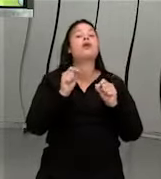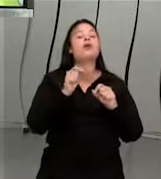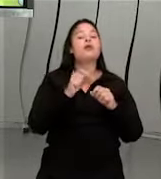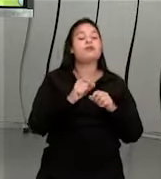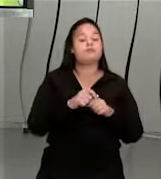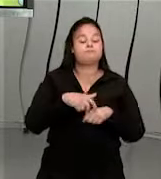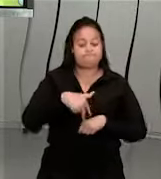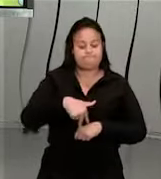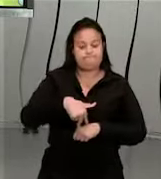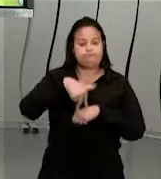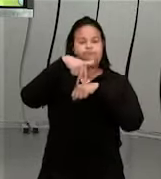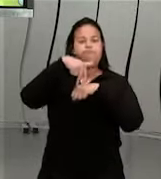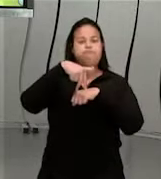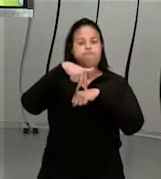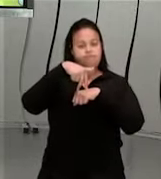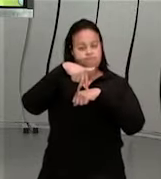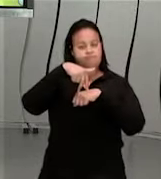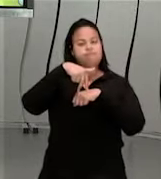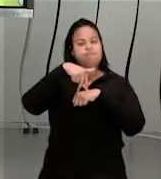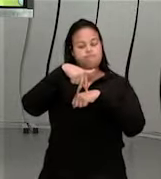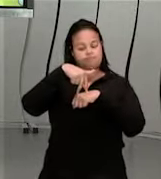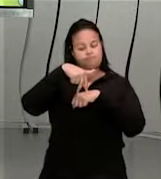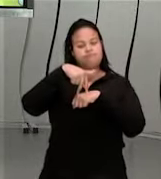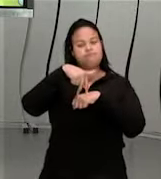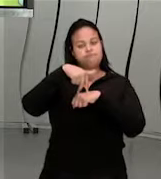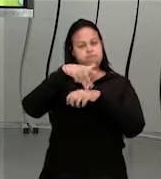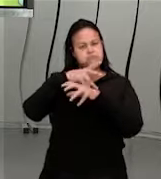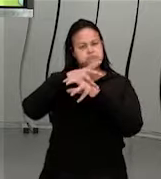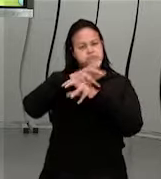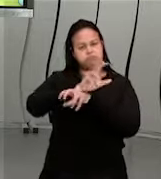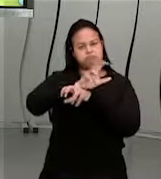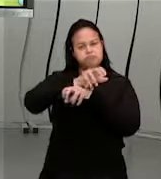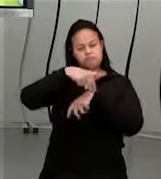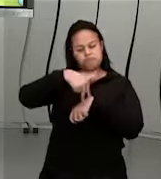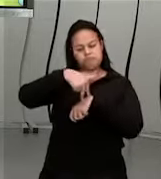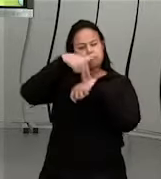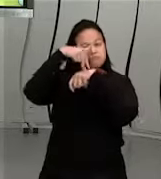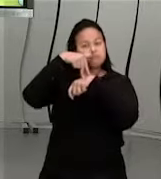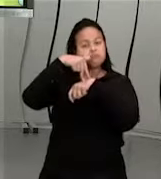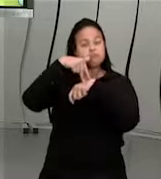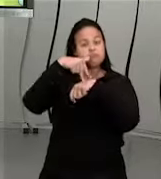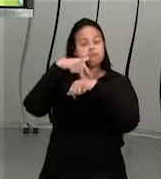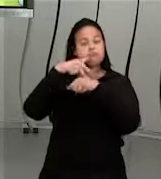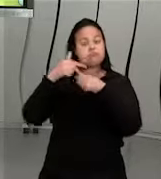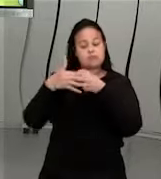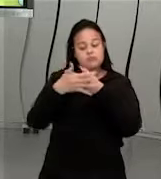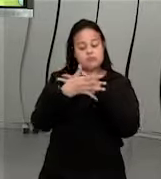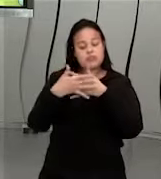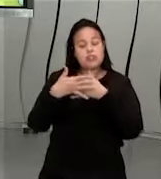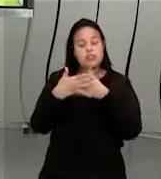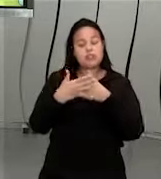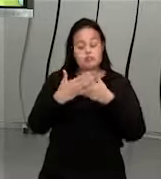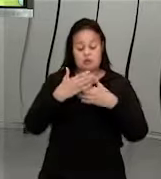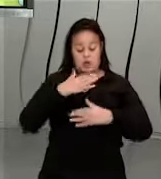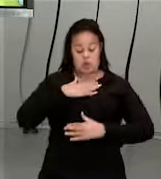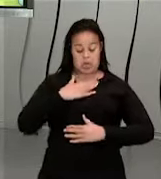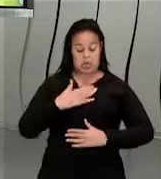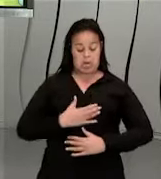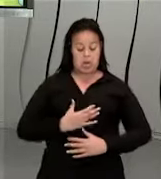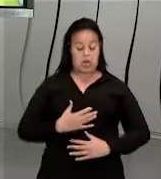do nosso corpo. E esse tecido também vai compor o esqueleto humano.